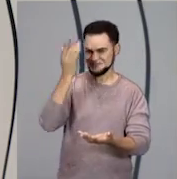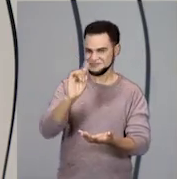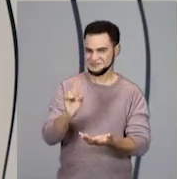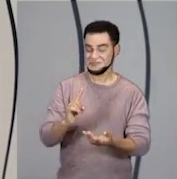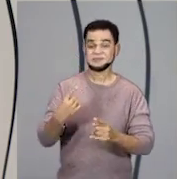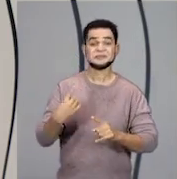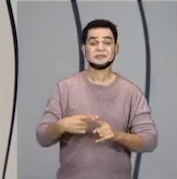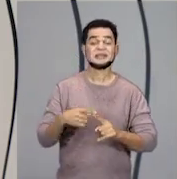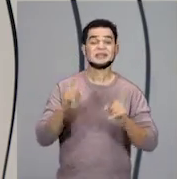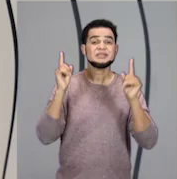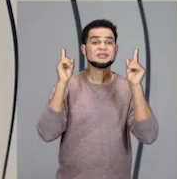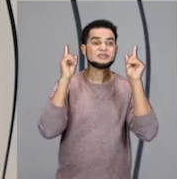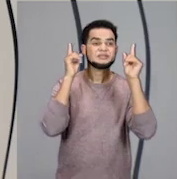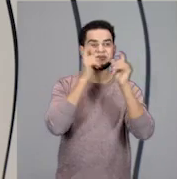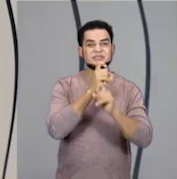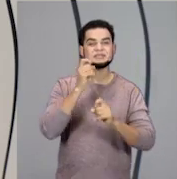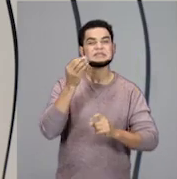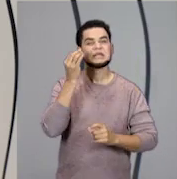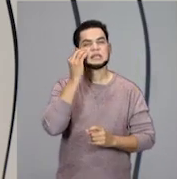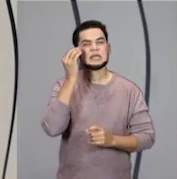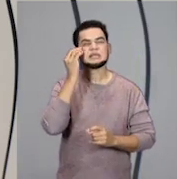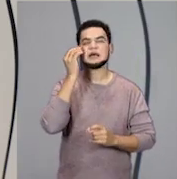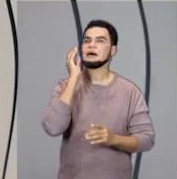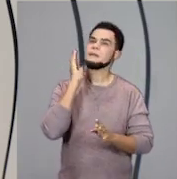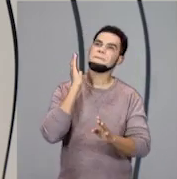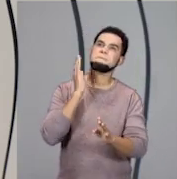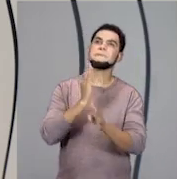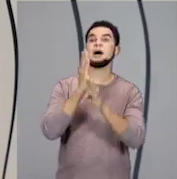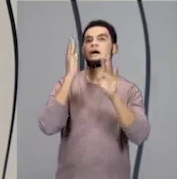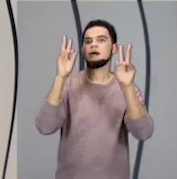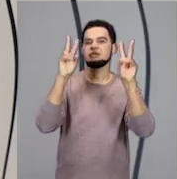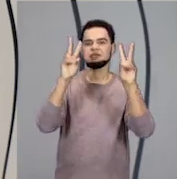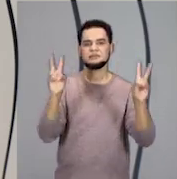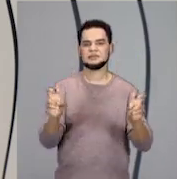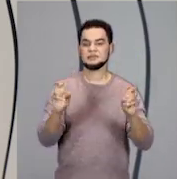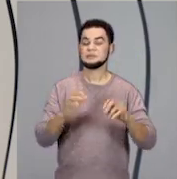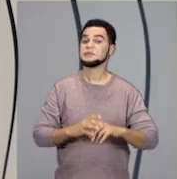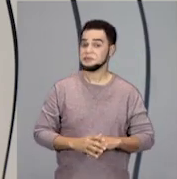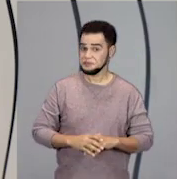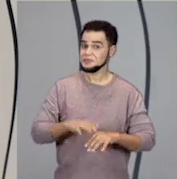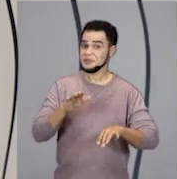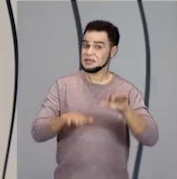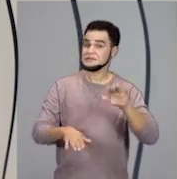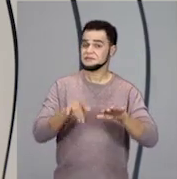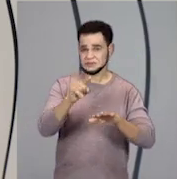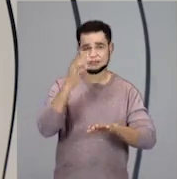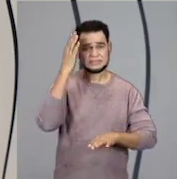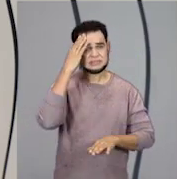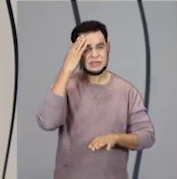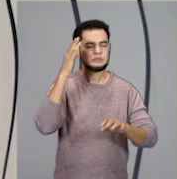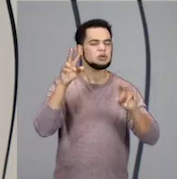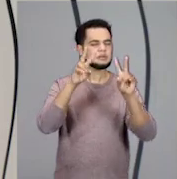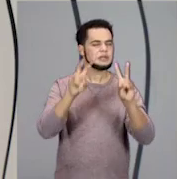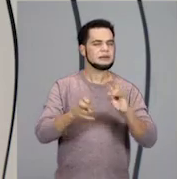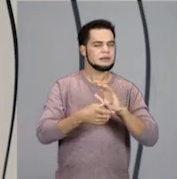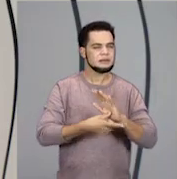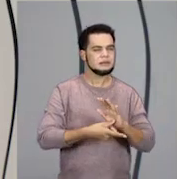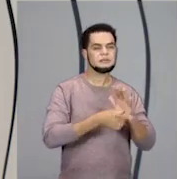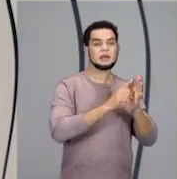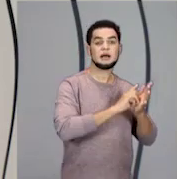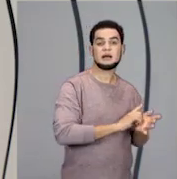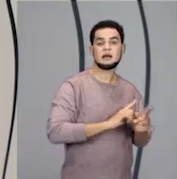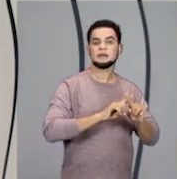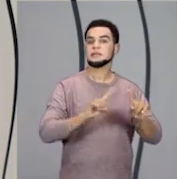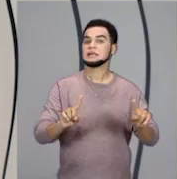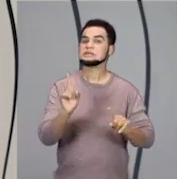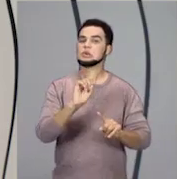você tentar adivinhar um tema. E mesmo que você saiba o tema com antecedência, isso não quer dizer que você vá produzir um bom